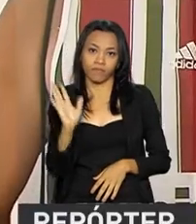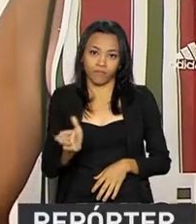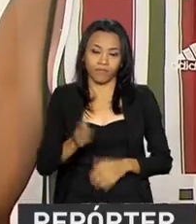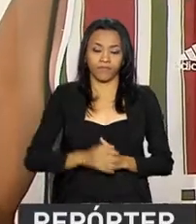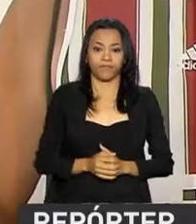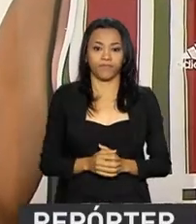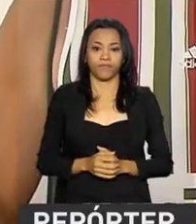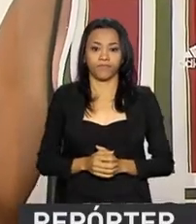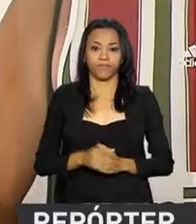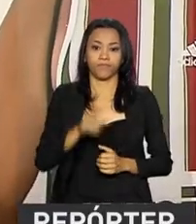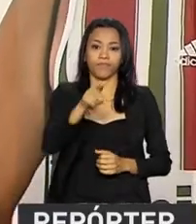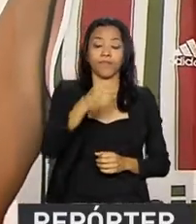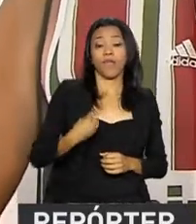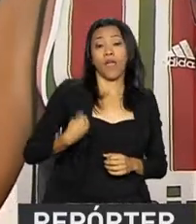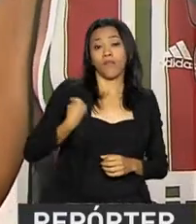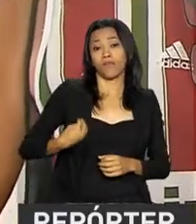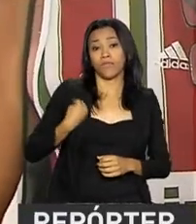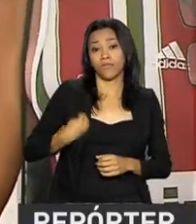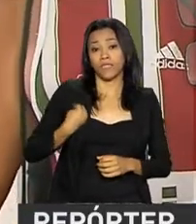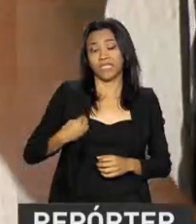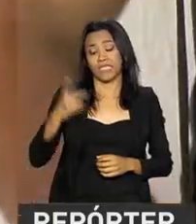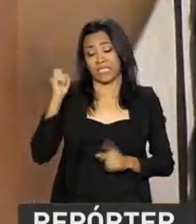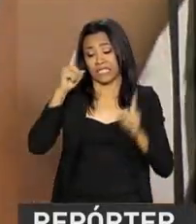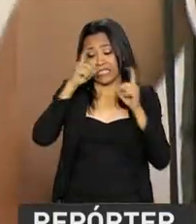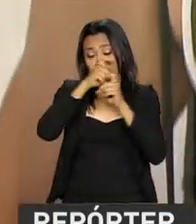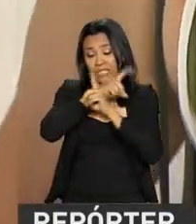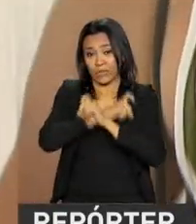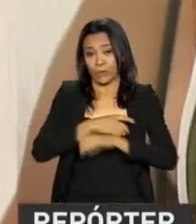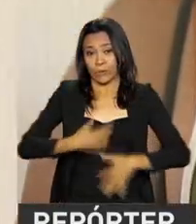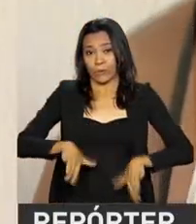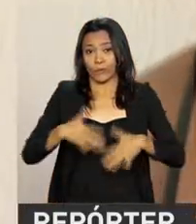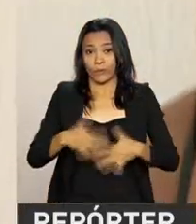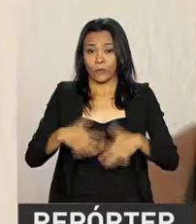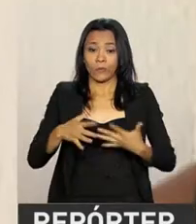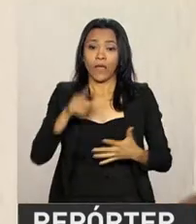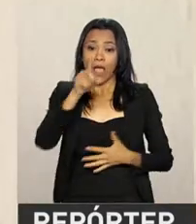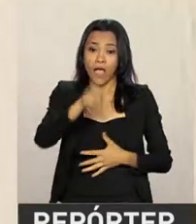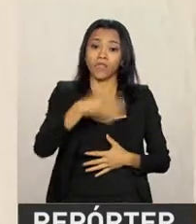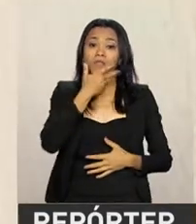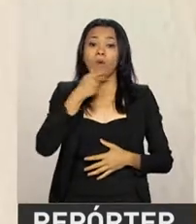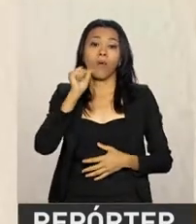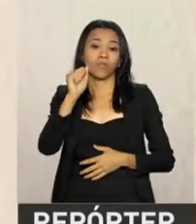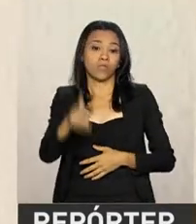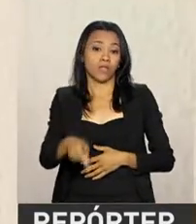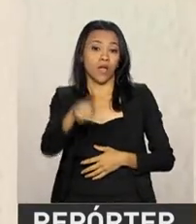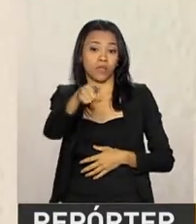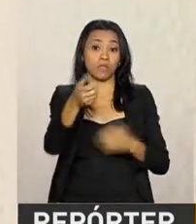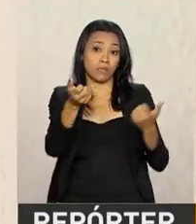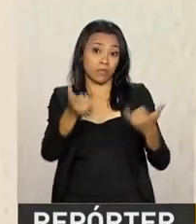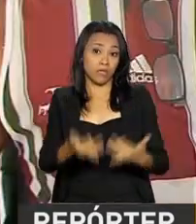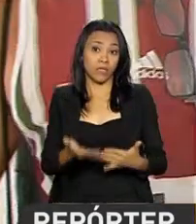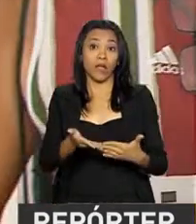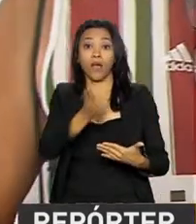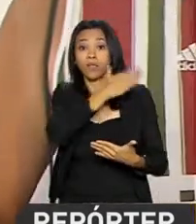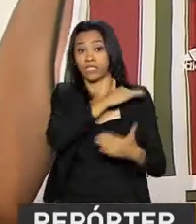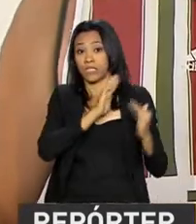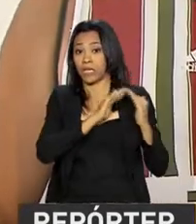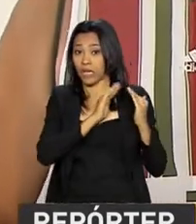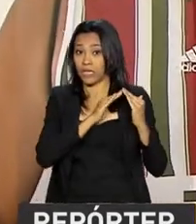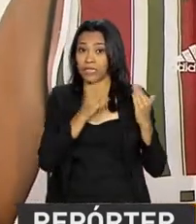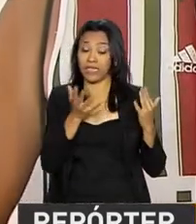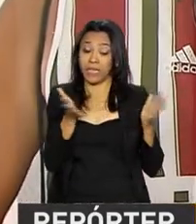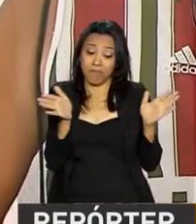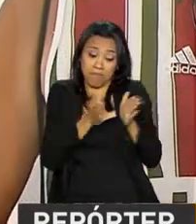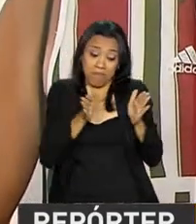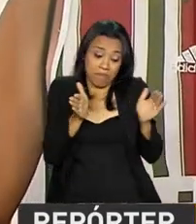a vida era um aperto só que assim que o aposentado sílvio pereira definir o antigo lar ele a esposa